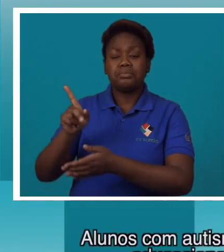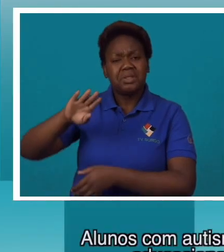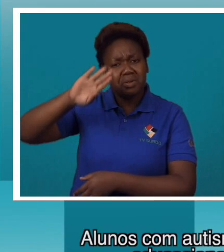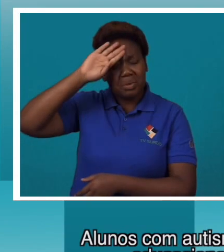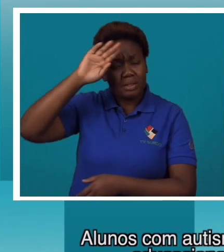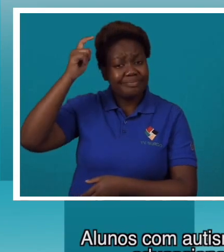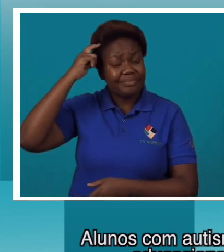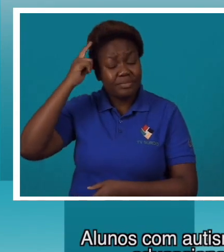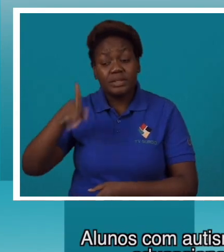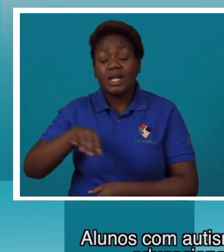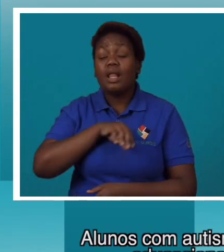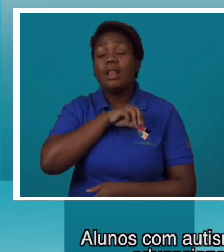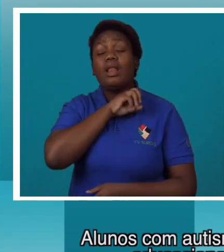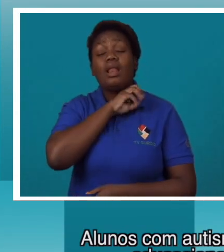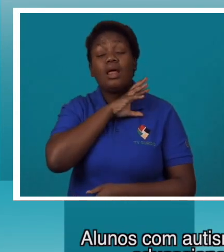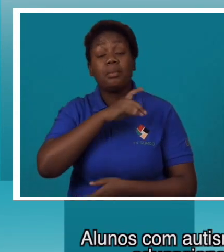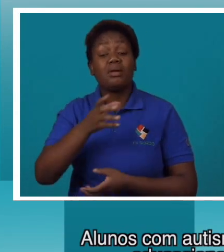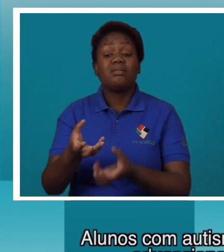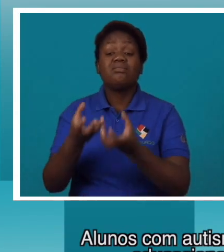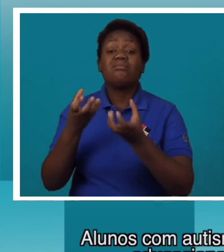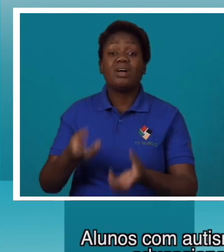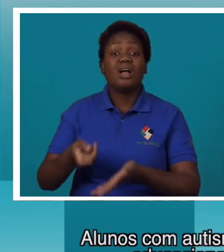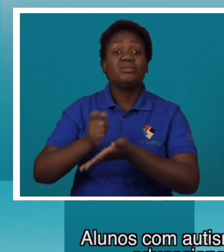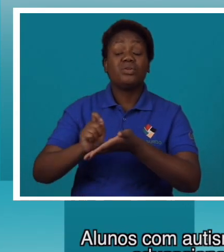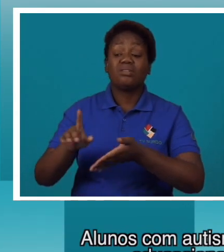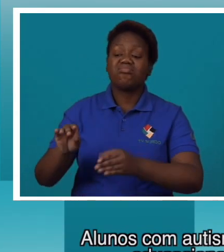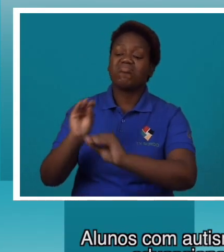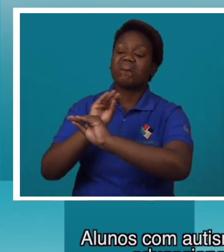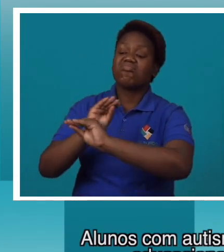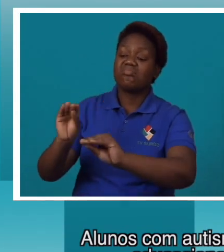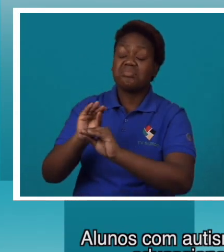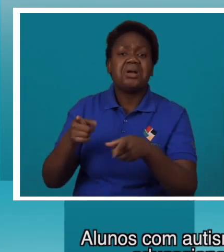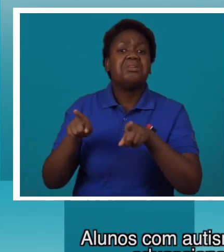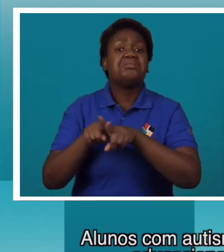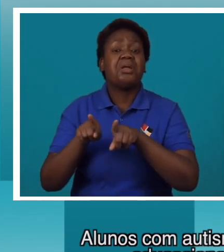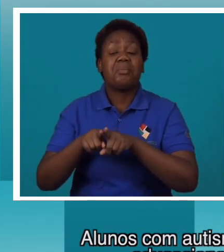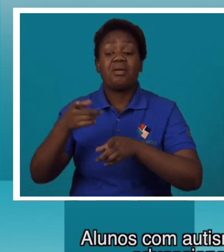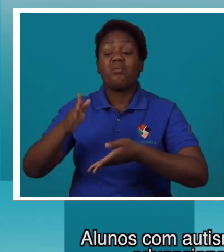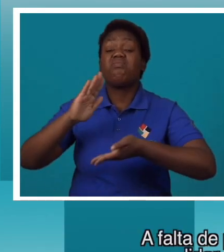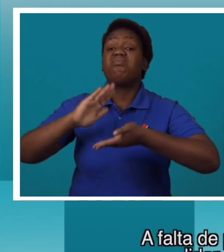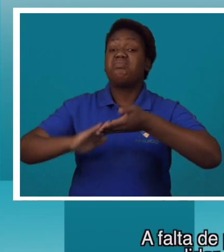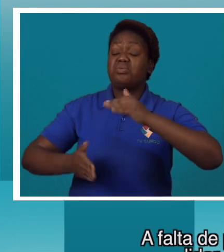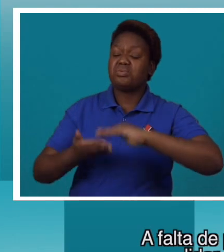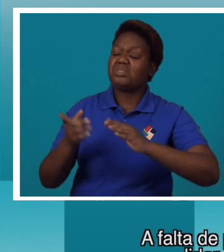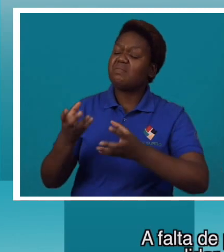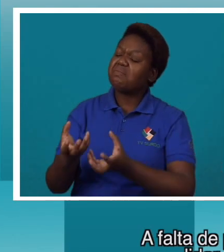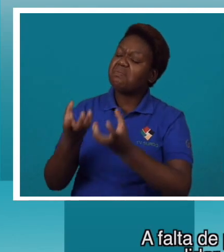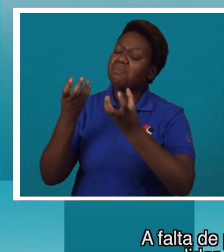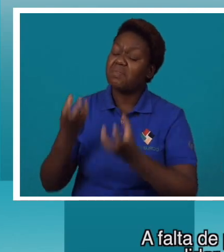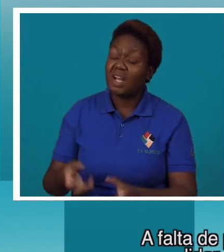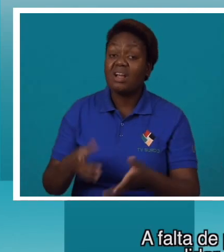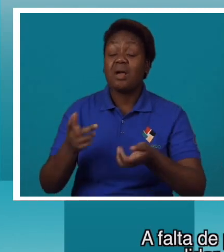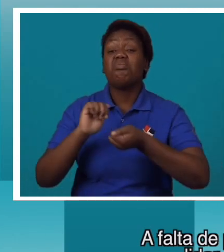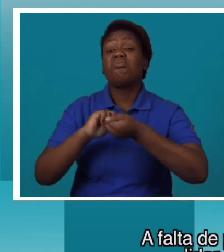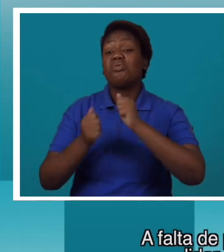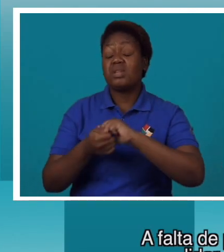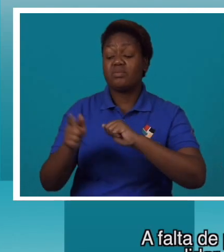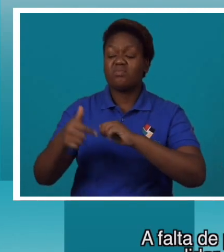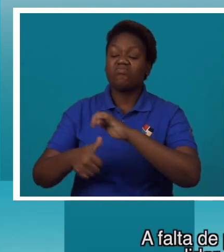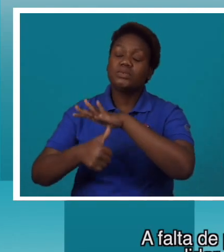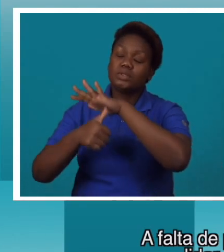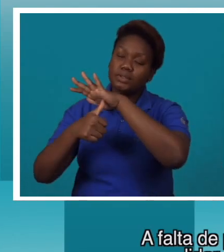com autismo queixam-se de falta de condições educacionais nas escolas moçambicanas. A falta de profissionais